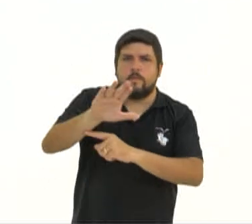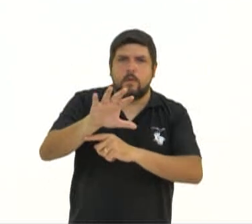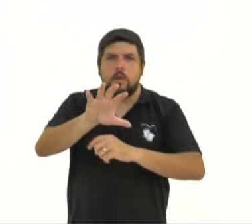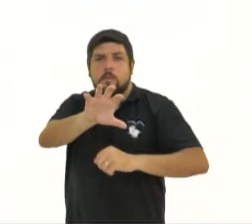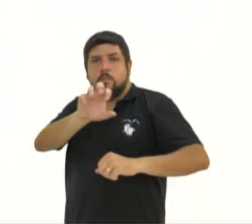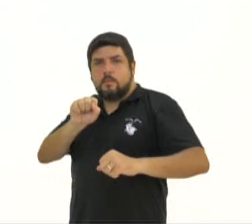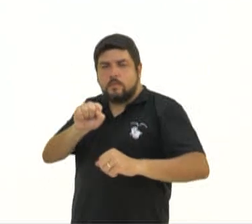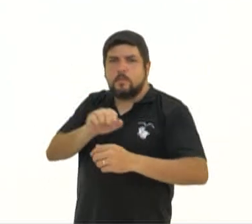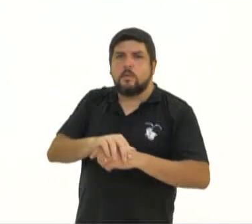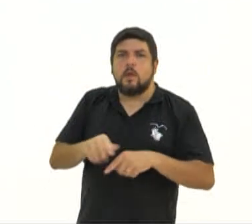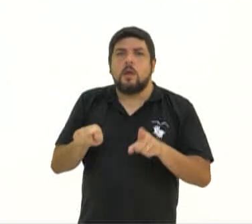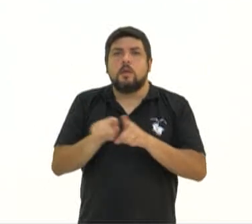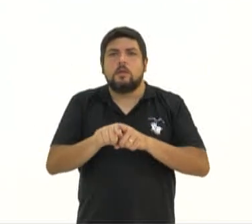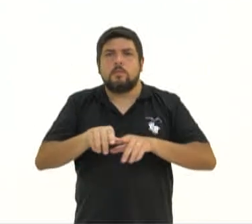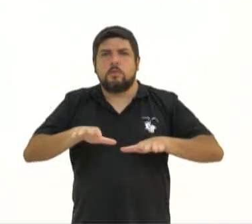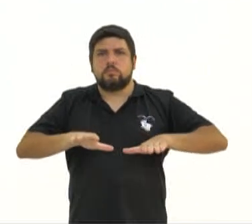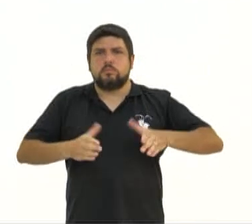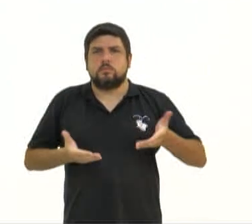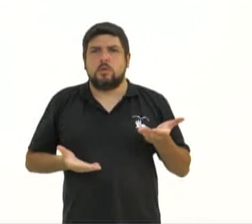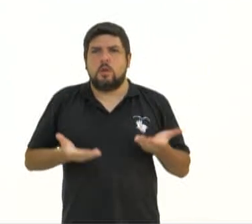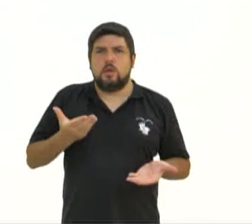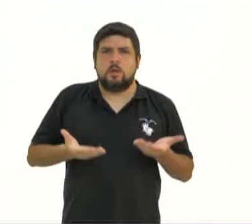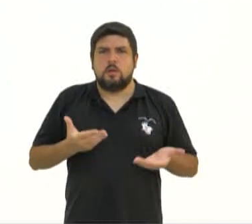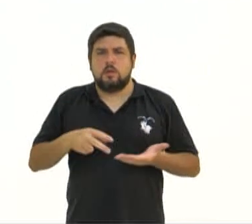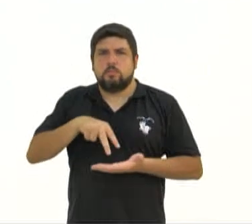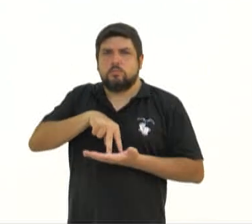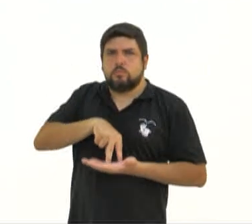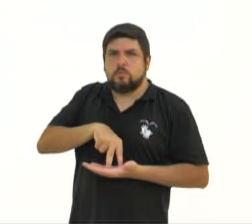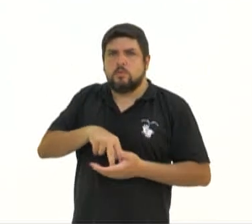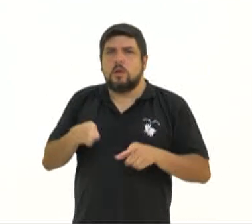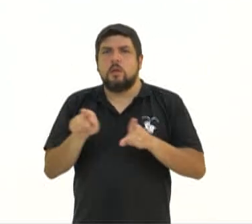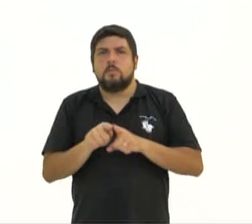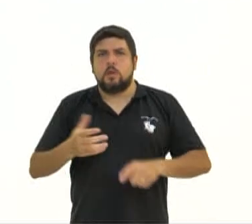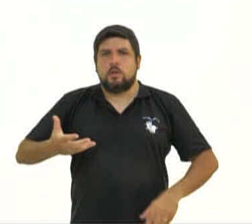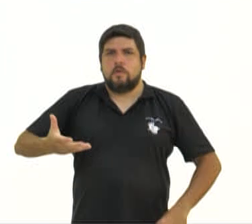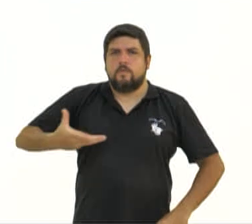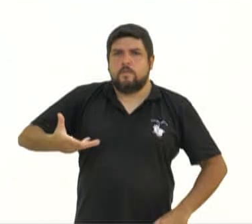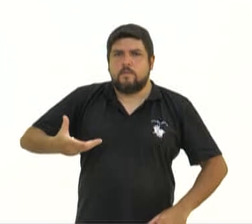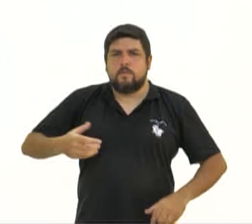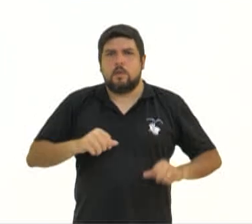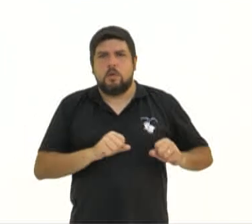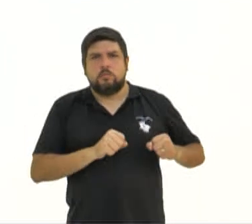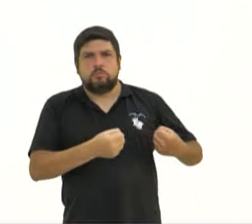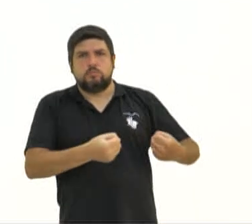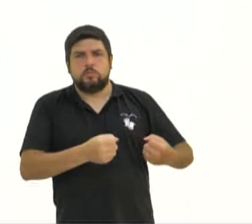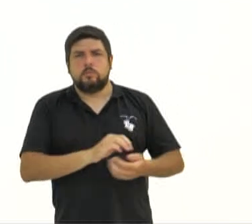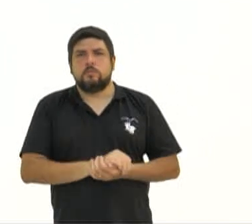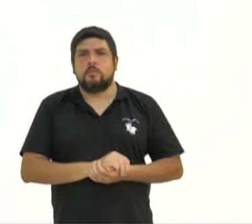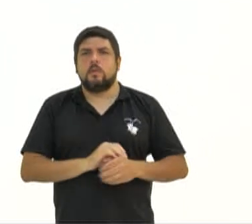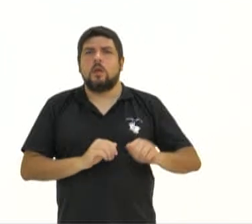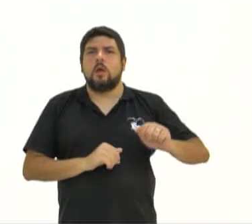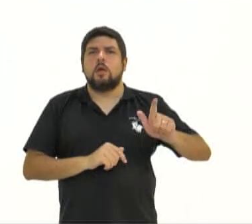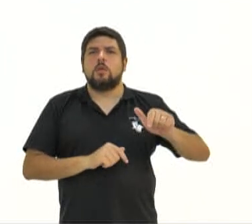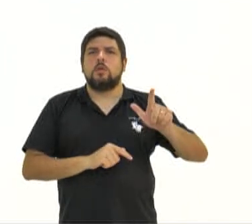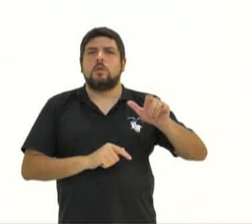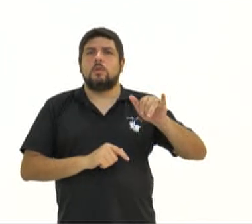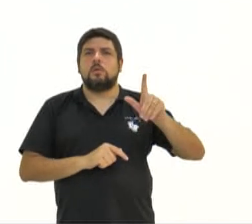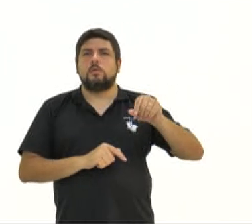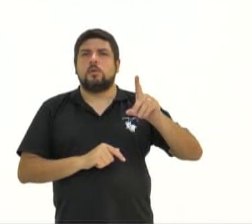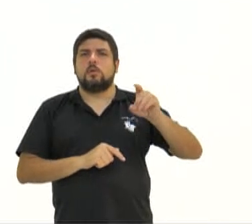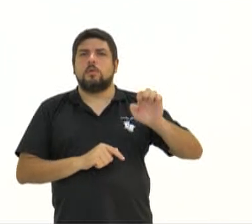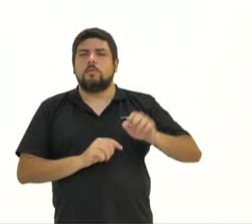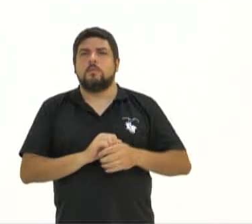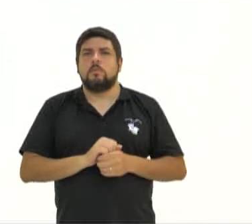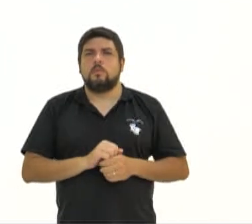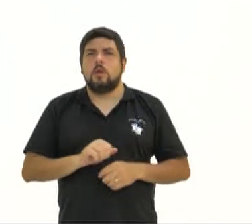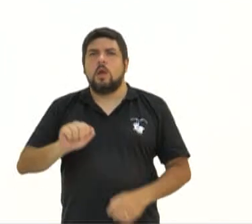e equilíbrio, velocidade e agilidade, né? Então, diferenciando velocidade e agilidade, então agilidade tem relação com o quê? A habilidade de